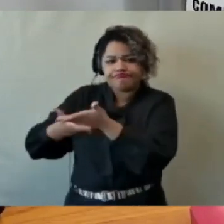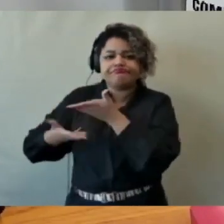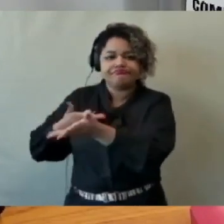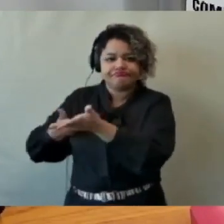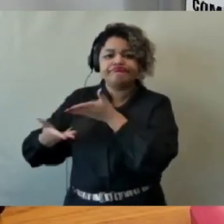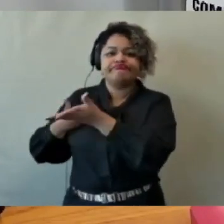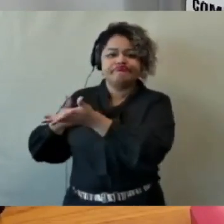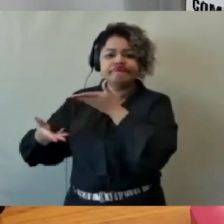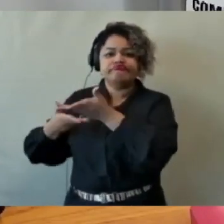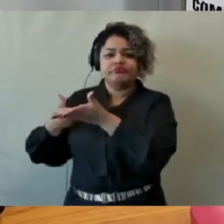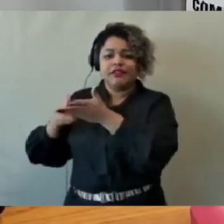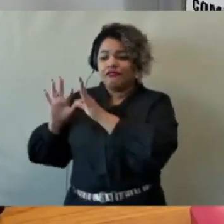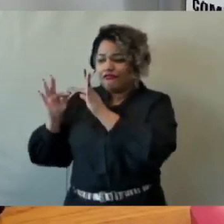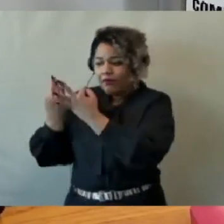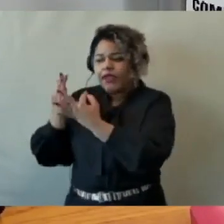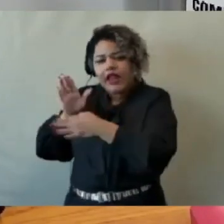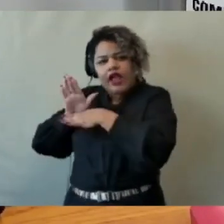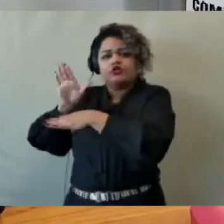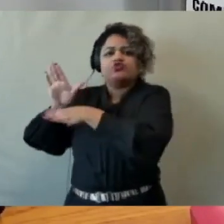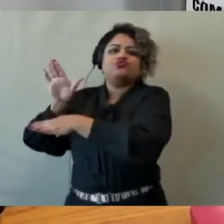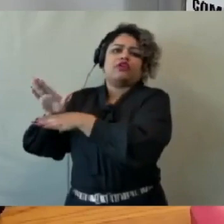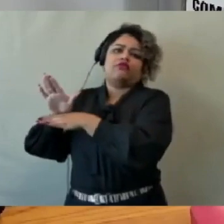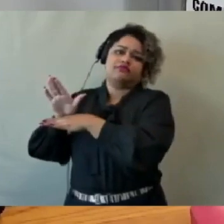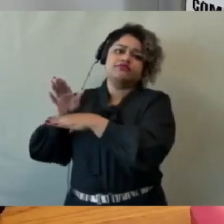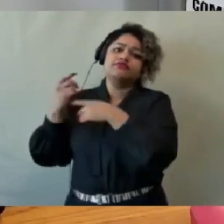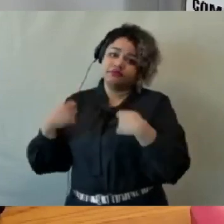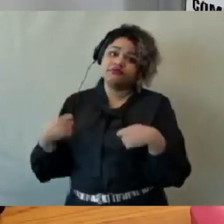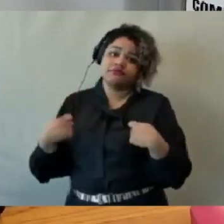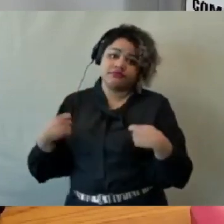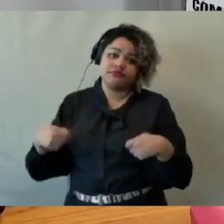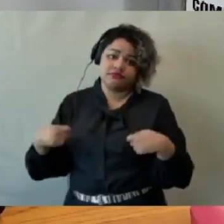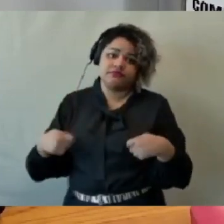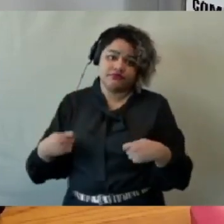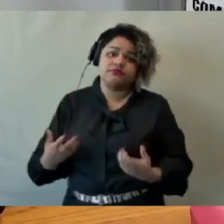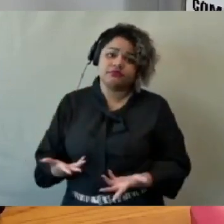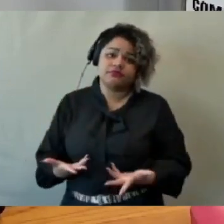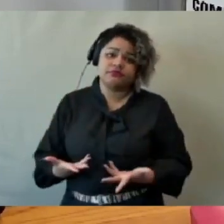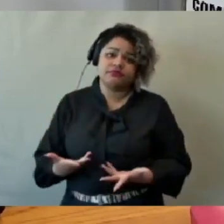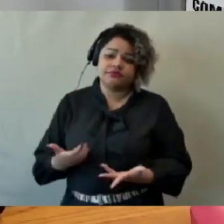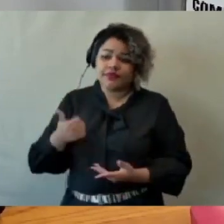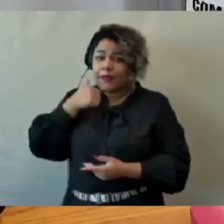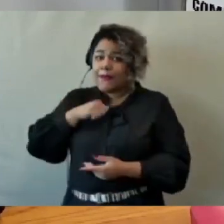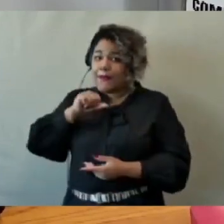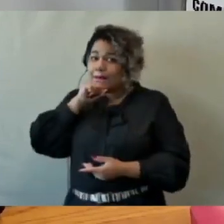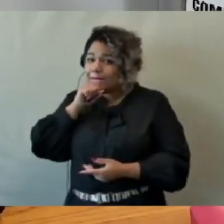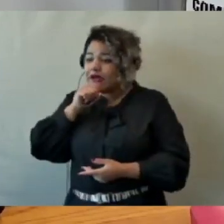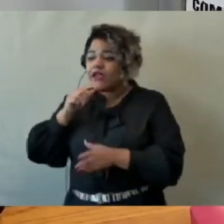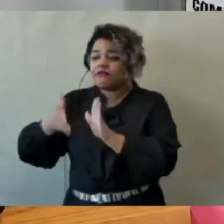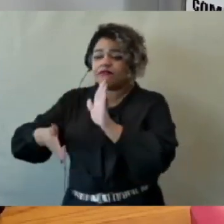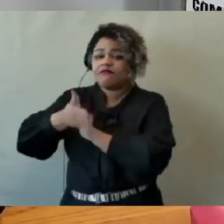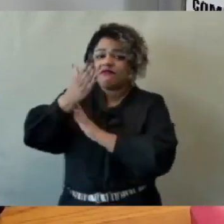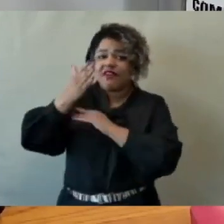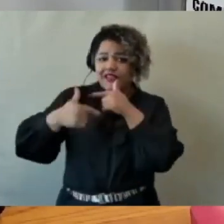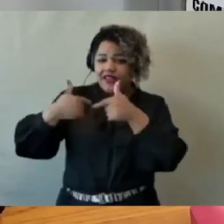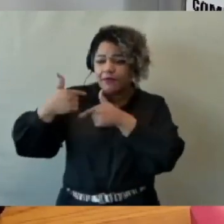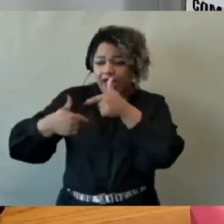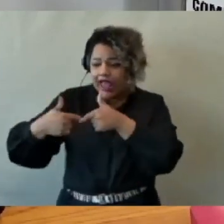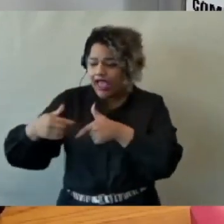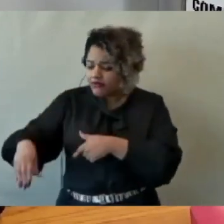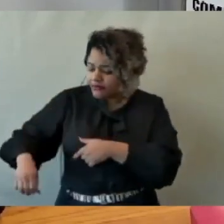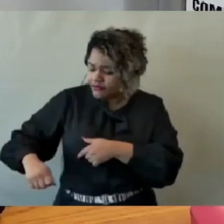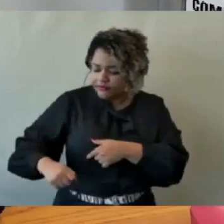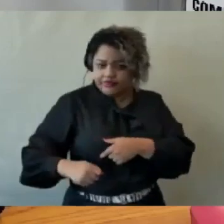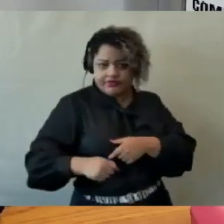lá. As mães, elas saem, elas levam as crianças para a creche